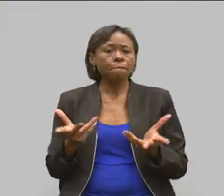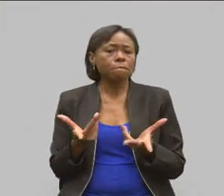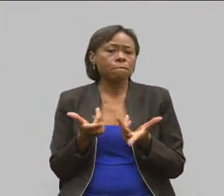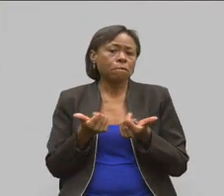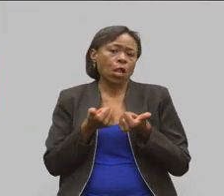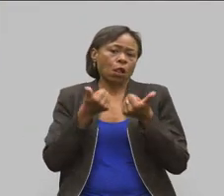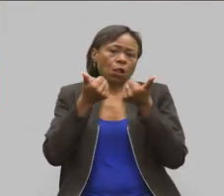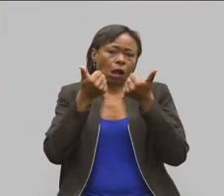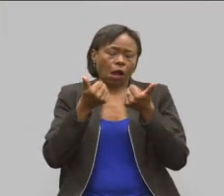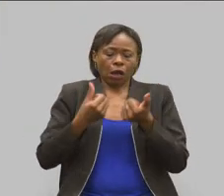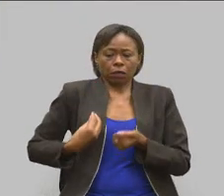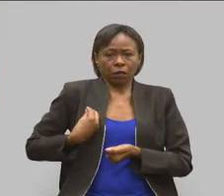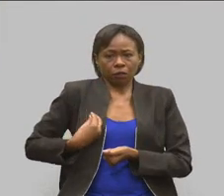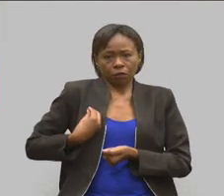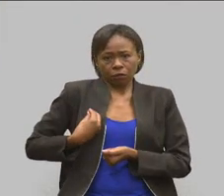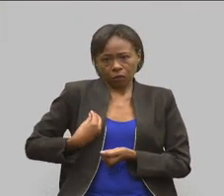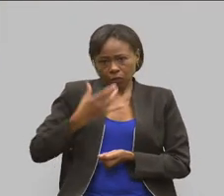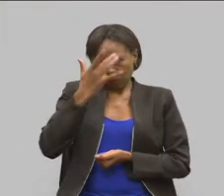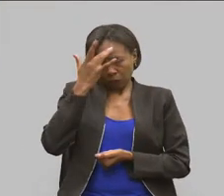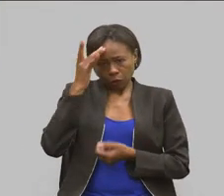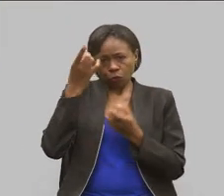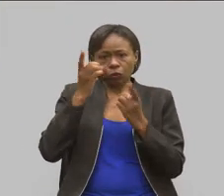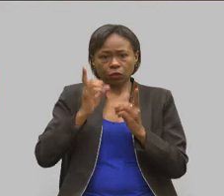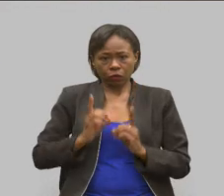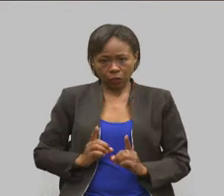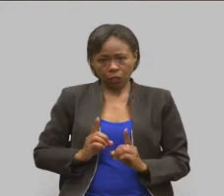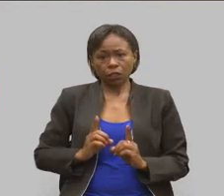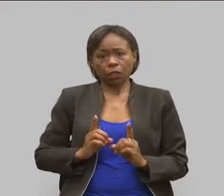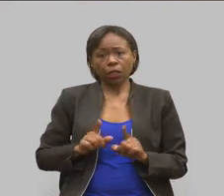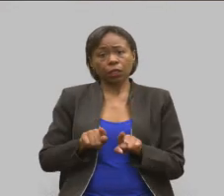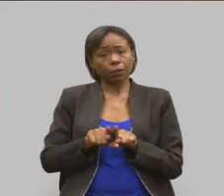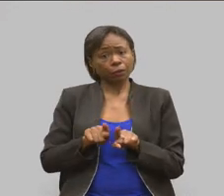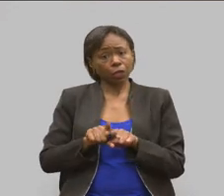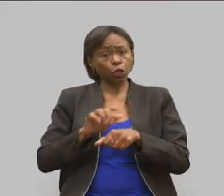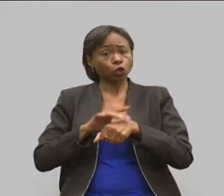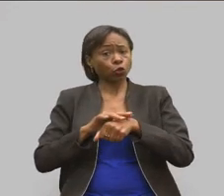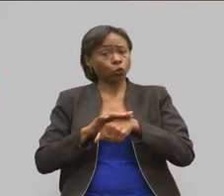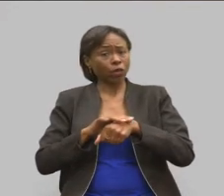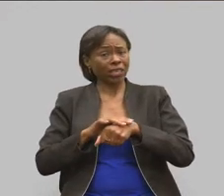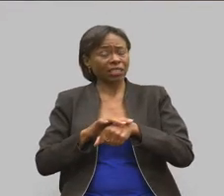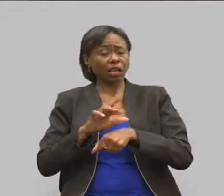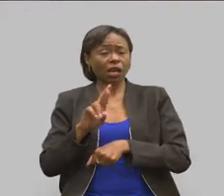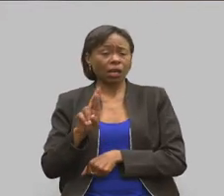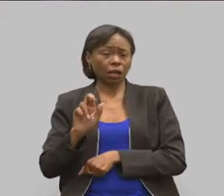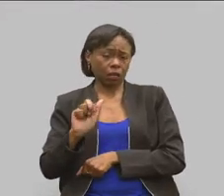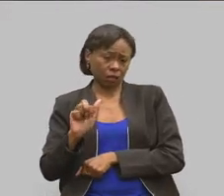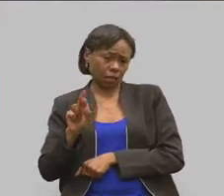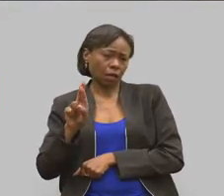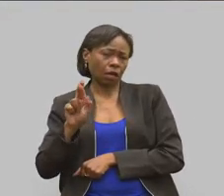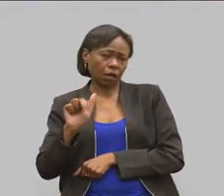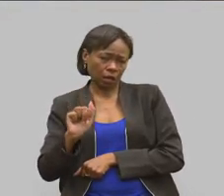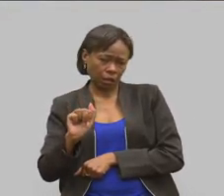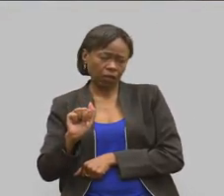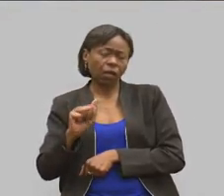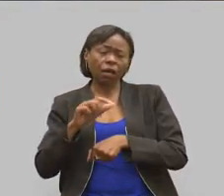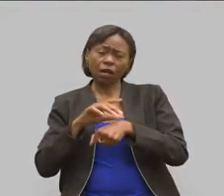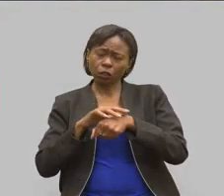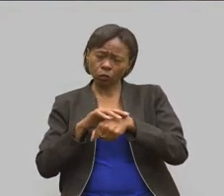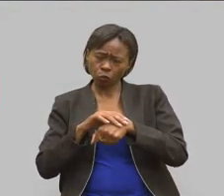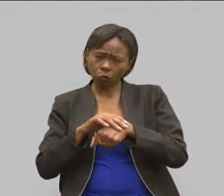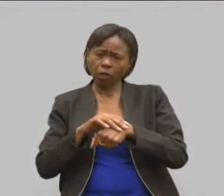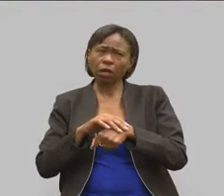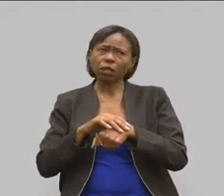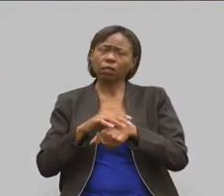pessoas com deficiência de doenças raras Realmente são doenças que exigem é um trabalho muito